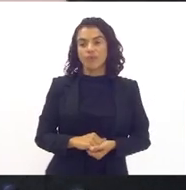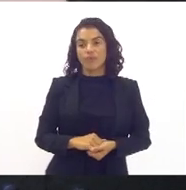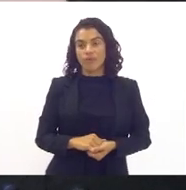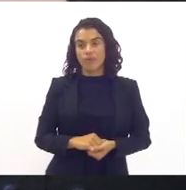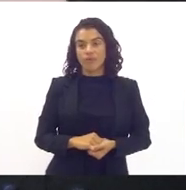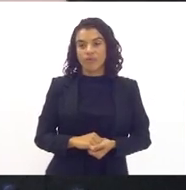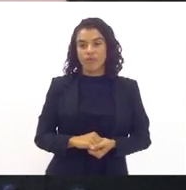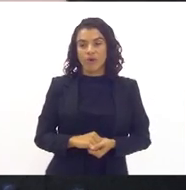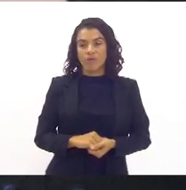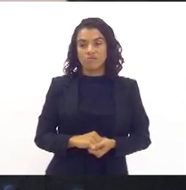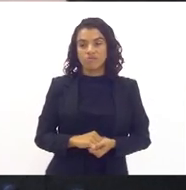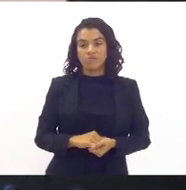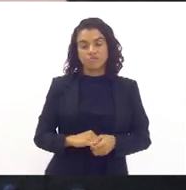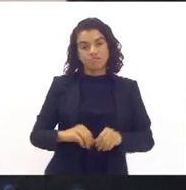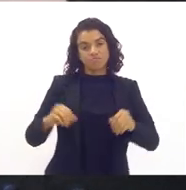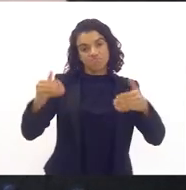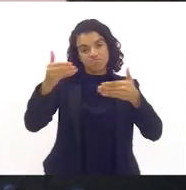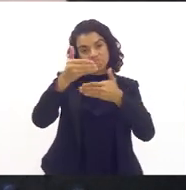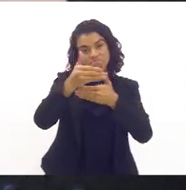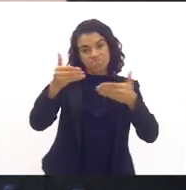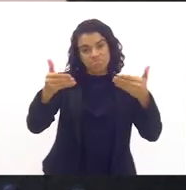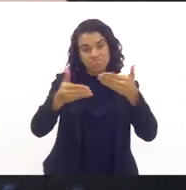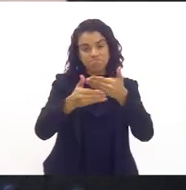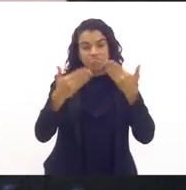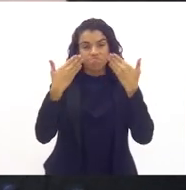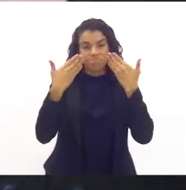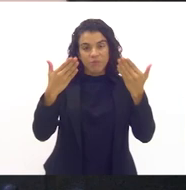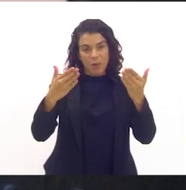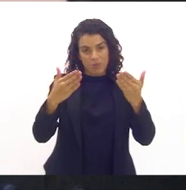Passando aqui ao conjunto de slides,